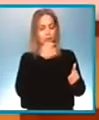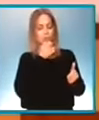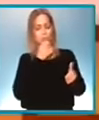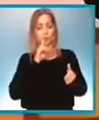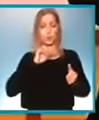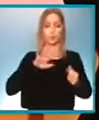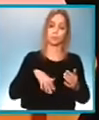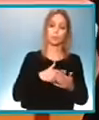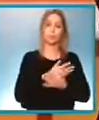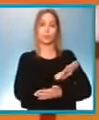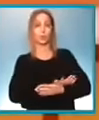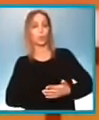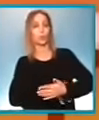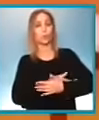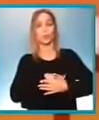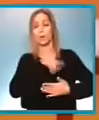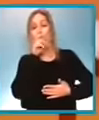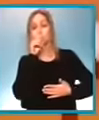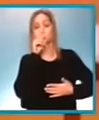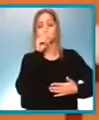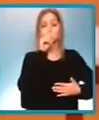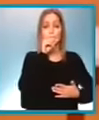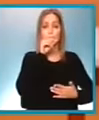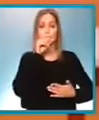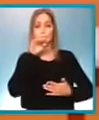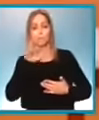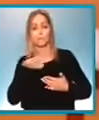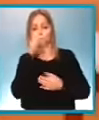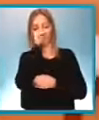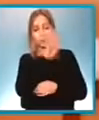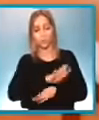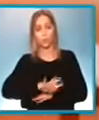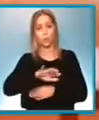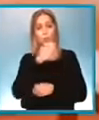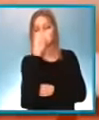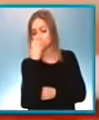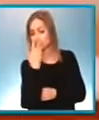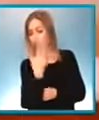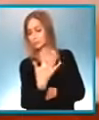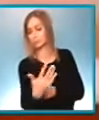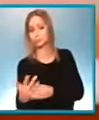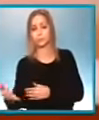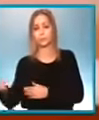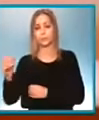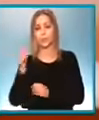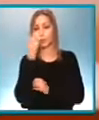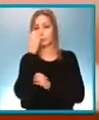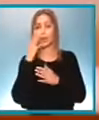Fez poeta rouxinol, pôs no campo alegria, deu as flores